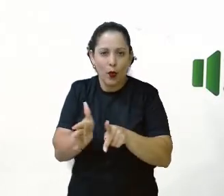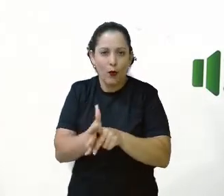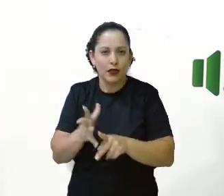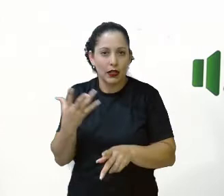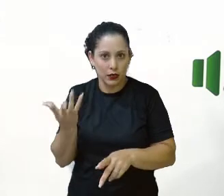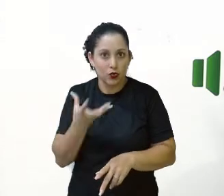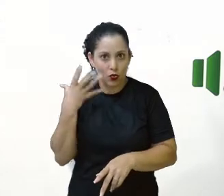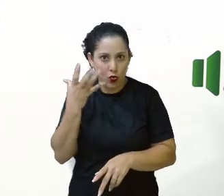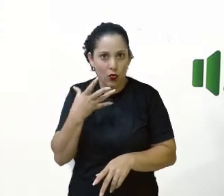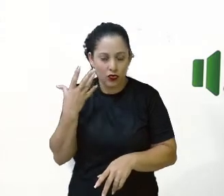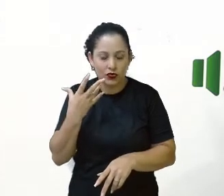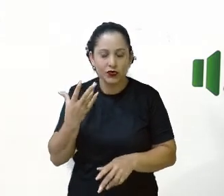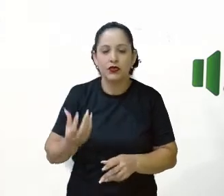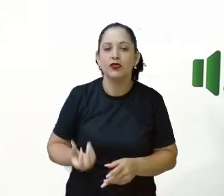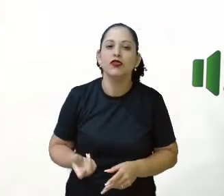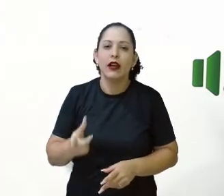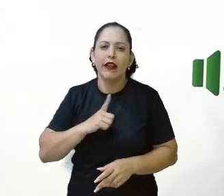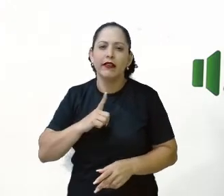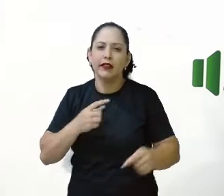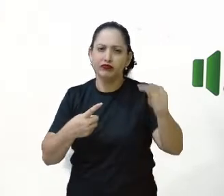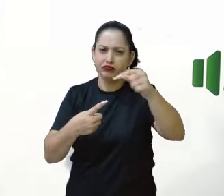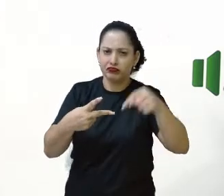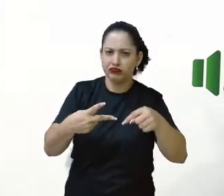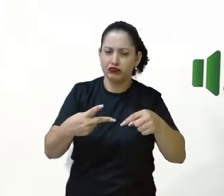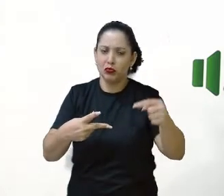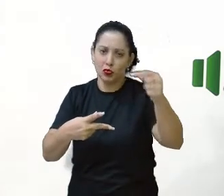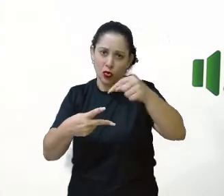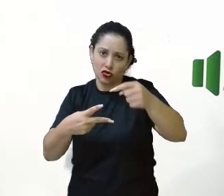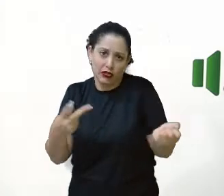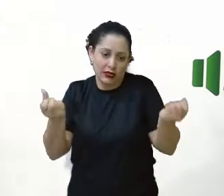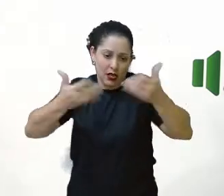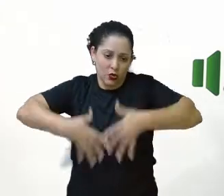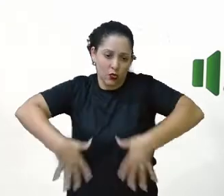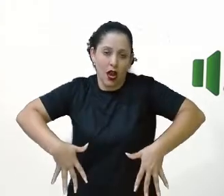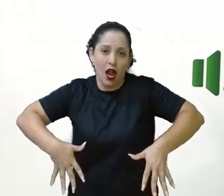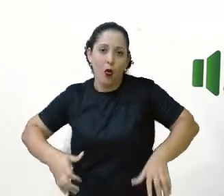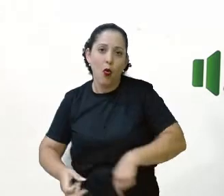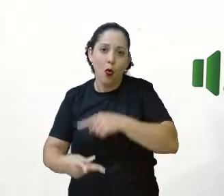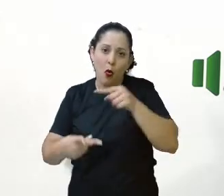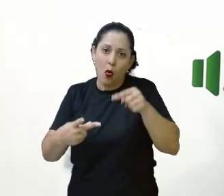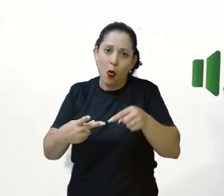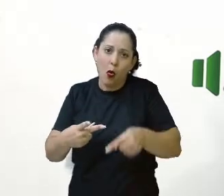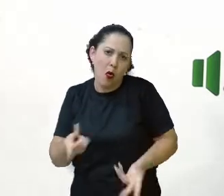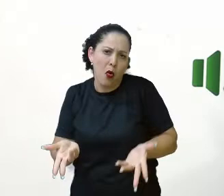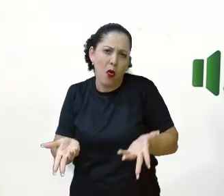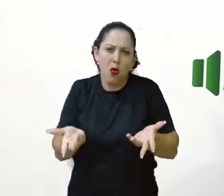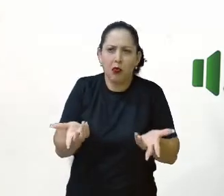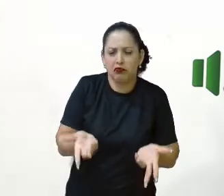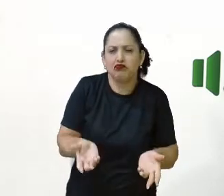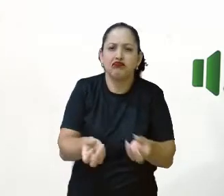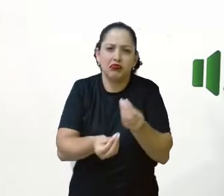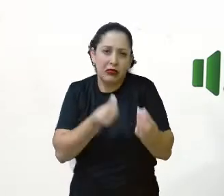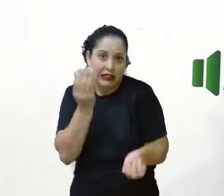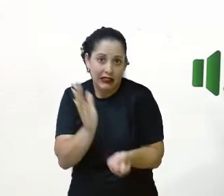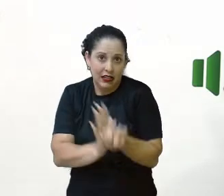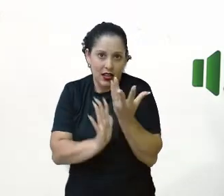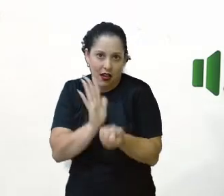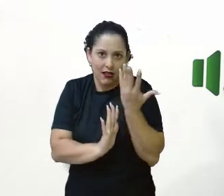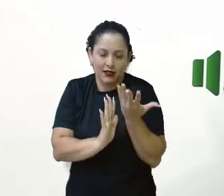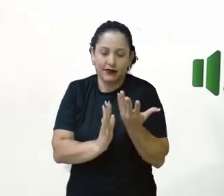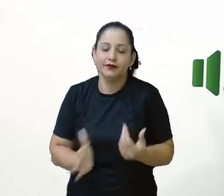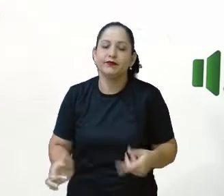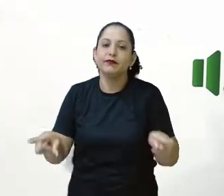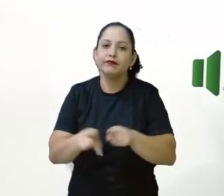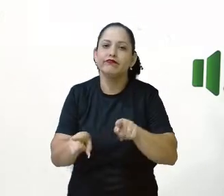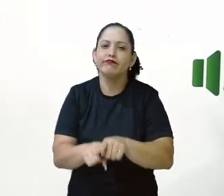de duas naturezas. Ela pode ser natural ou artificial. E a gente viu também a